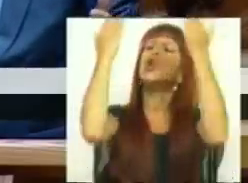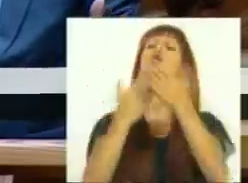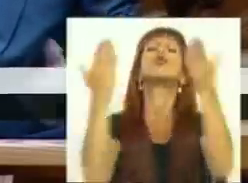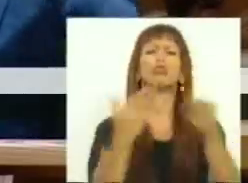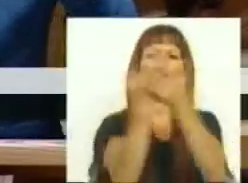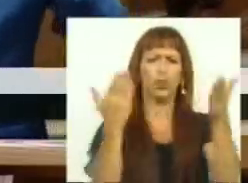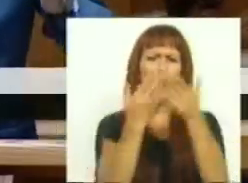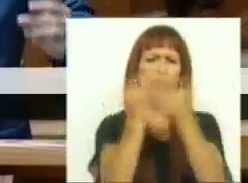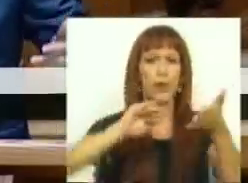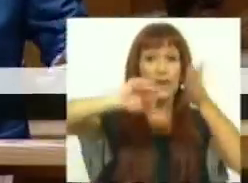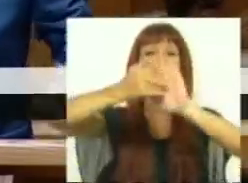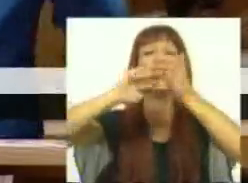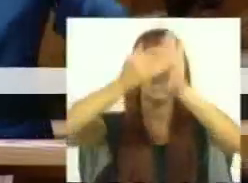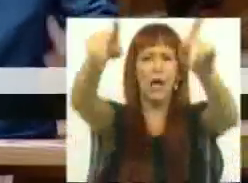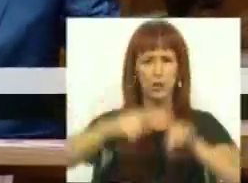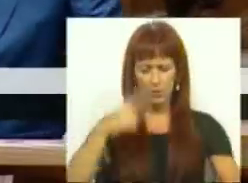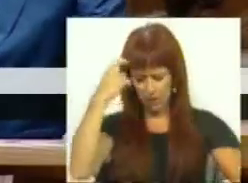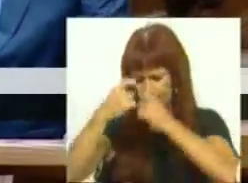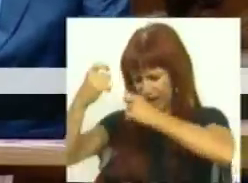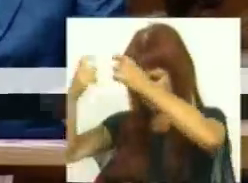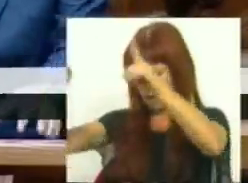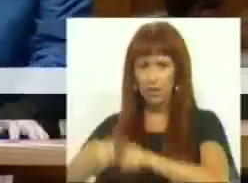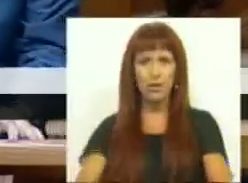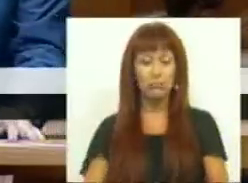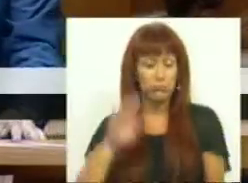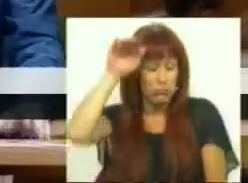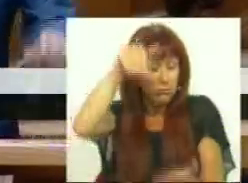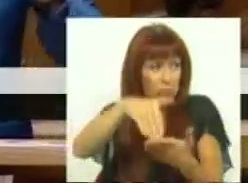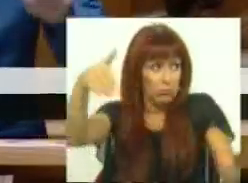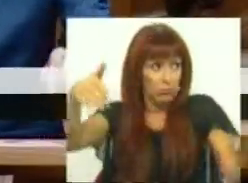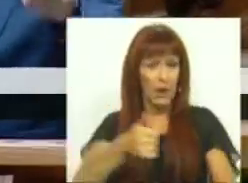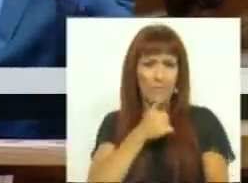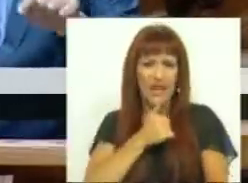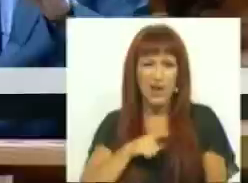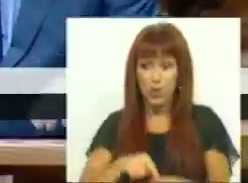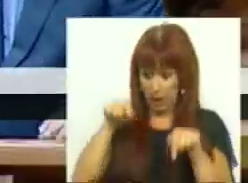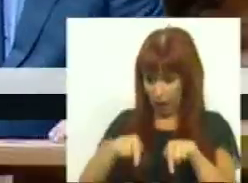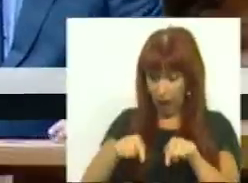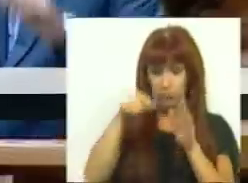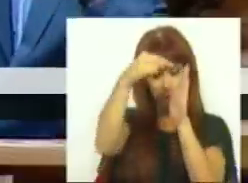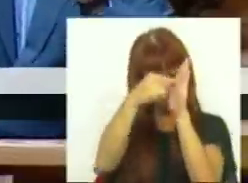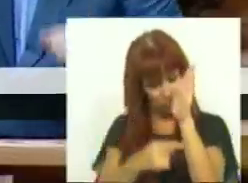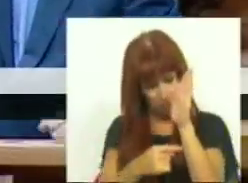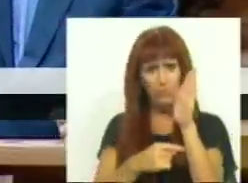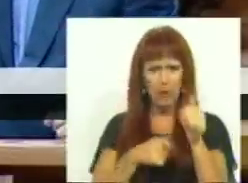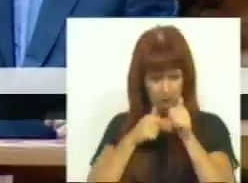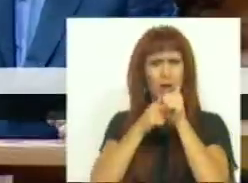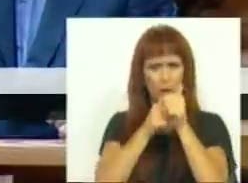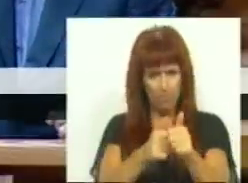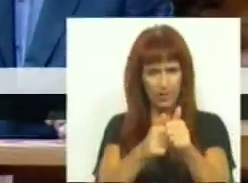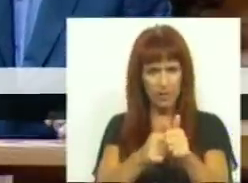estudado, testado, ponderado. Consequentemente, as medidas que nele se apontam são para